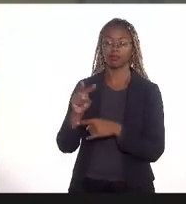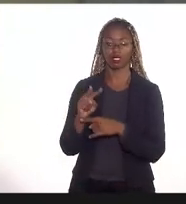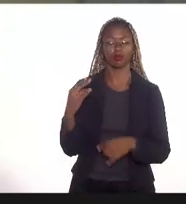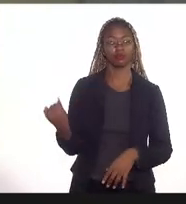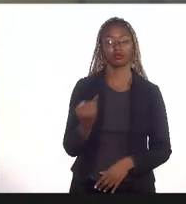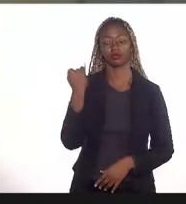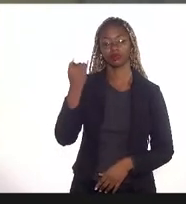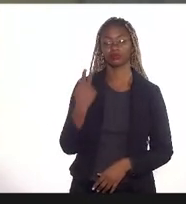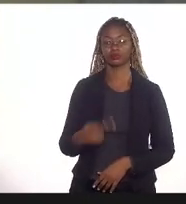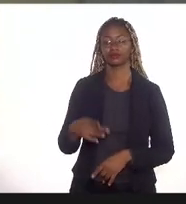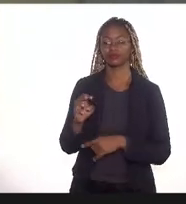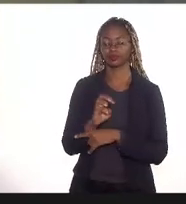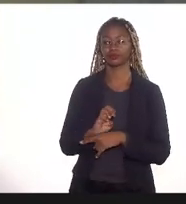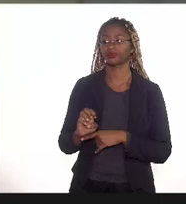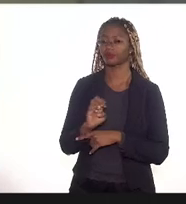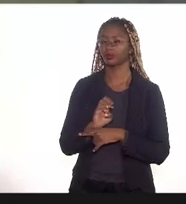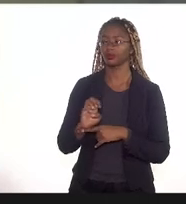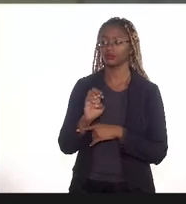Estado.